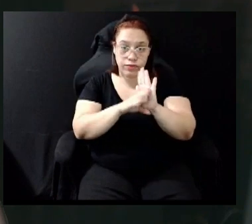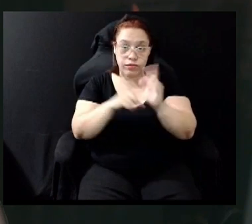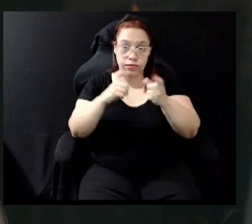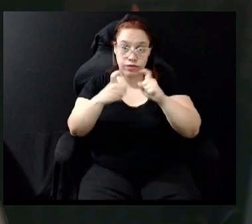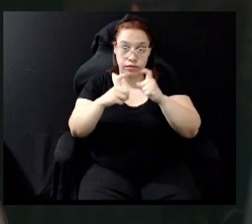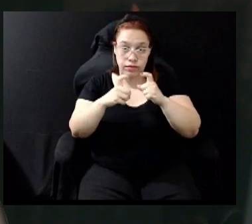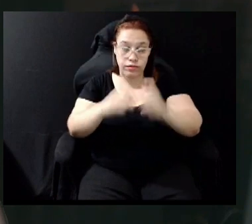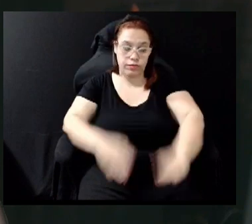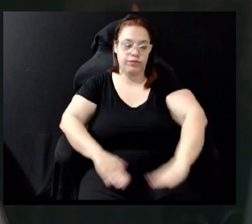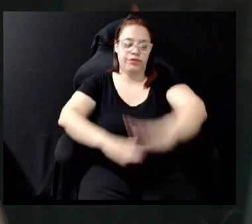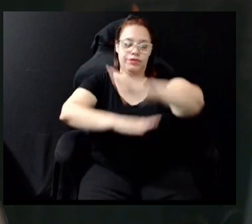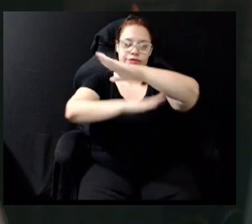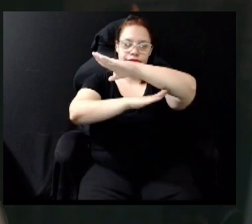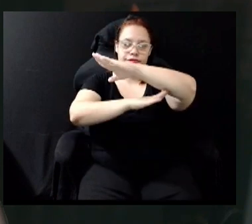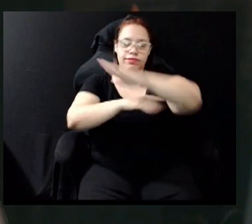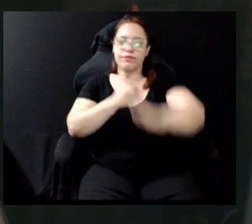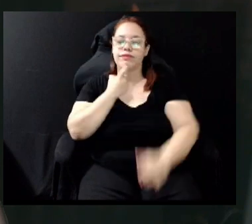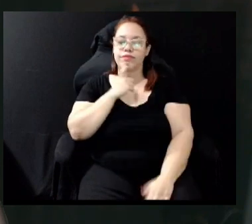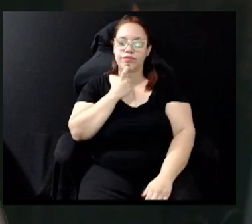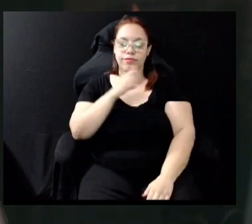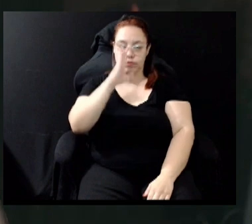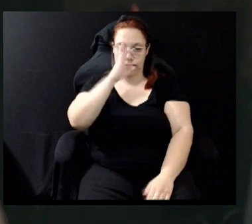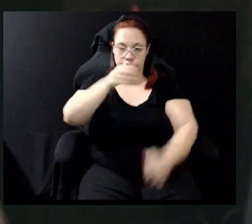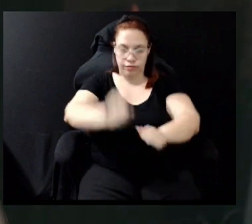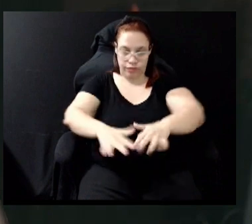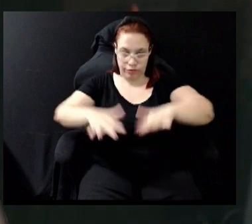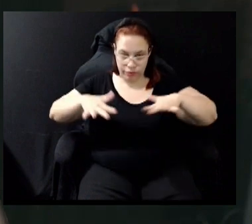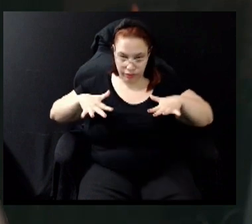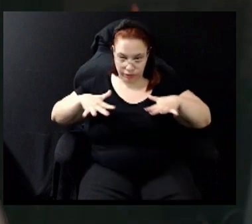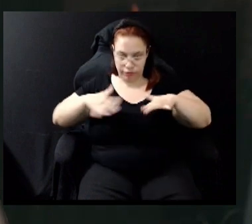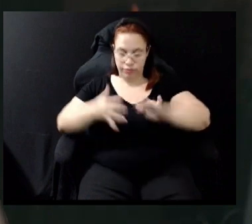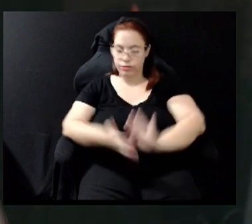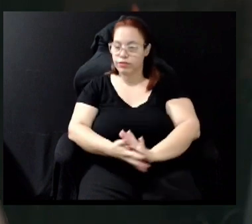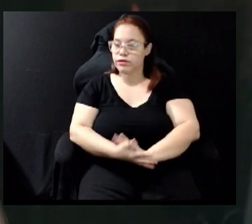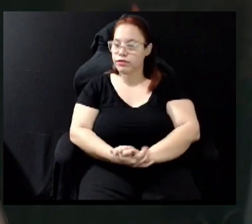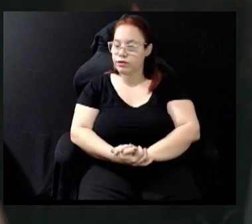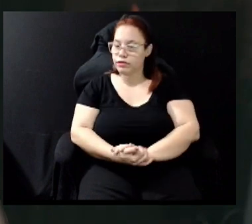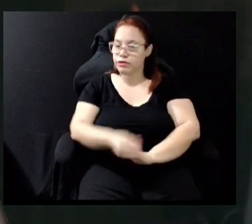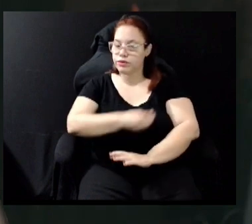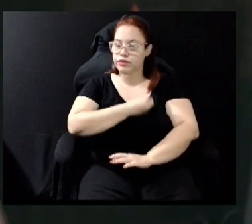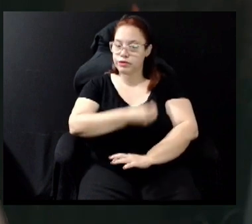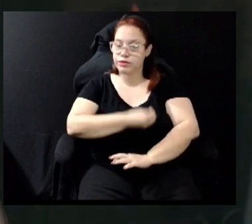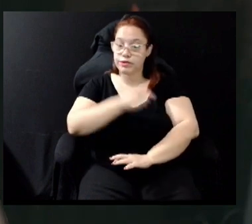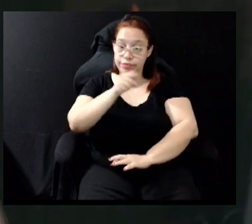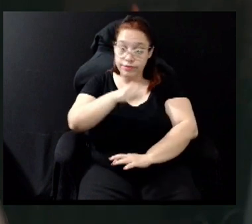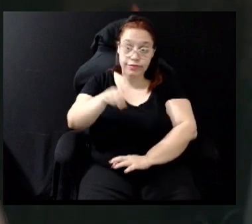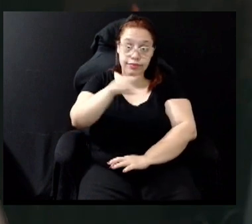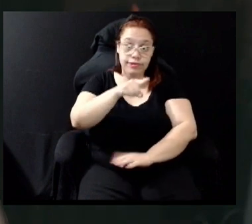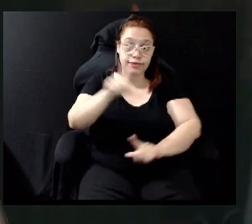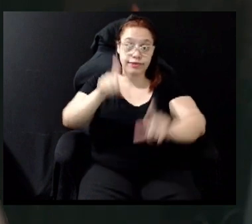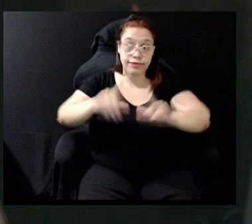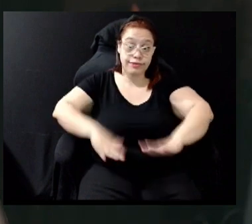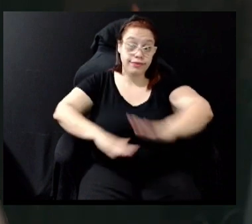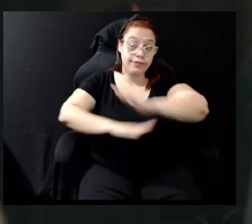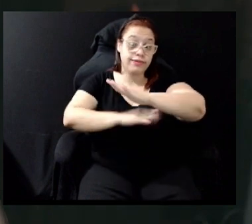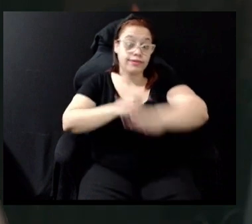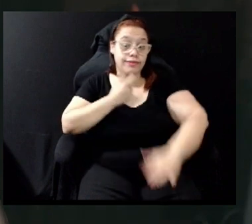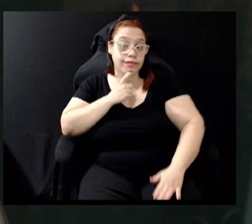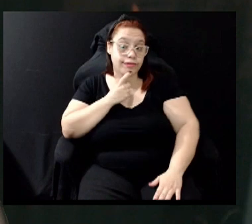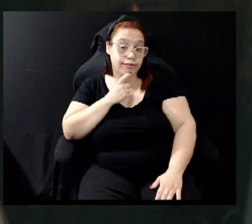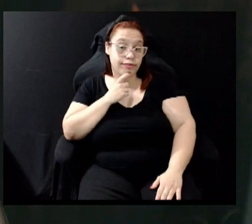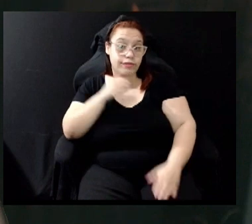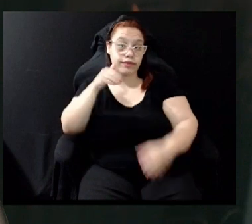Câmara de Campinas, direto do plenário José Maria Matosinho, ao vivo para você, transmissão da TV Câmara Campinas, eleição da